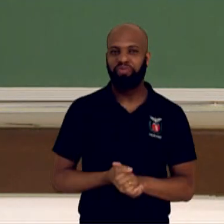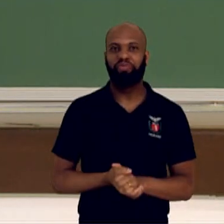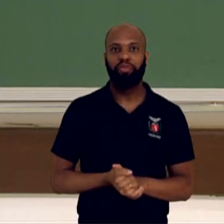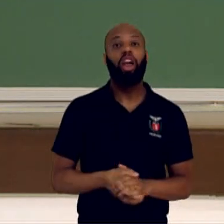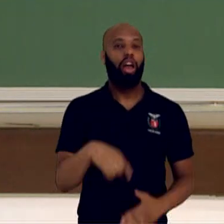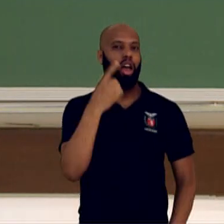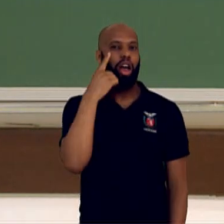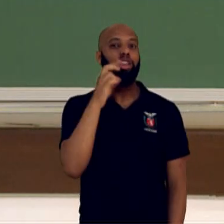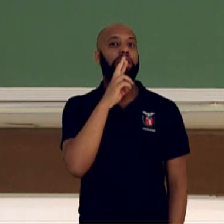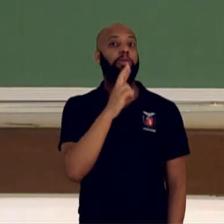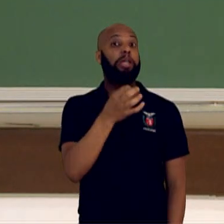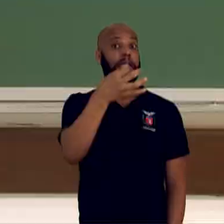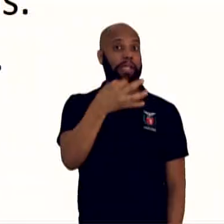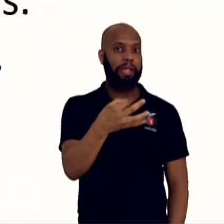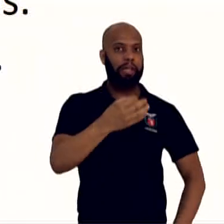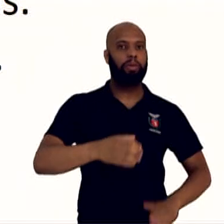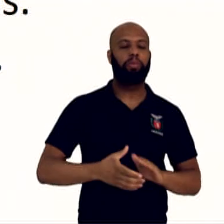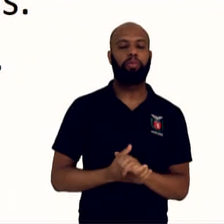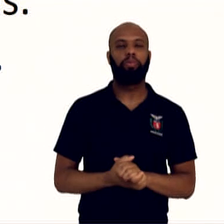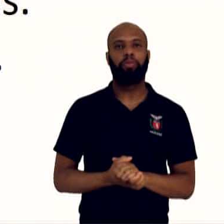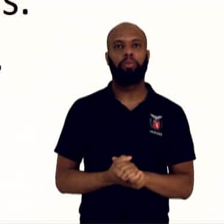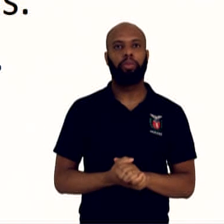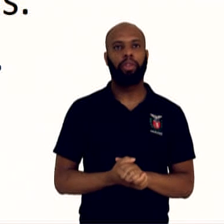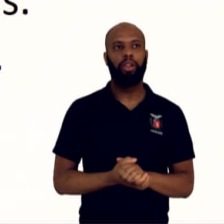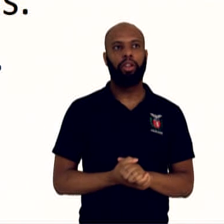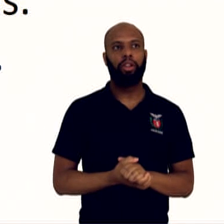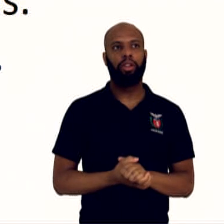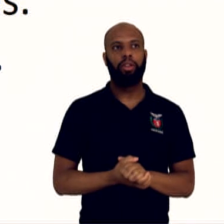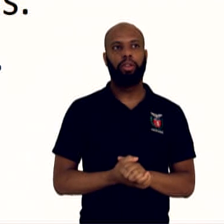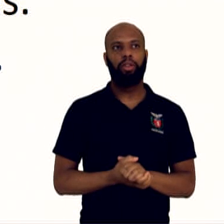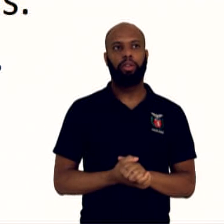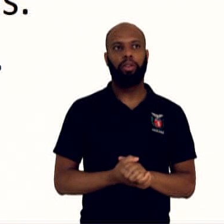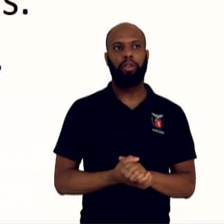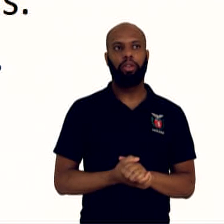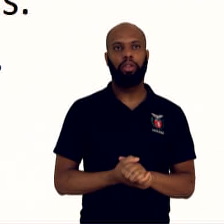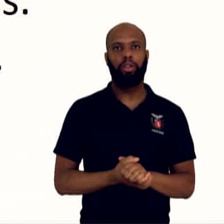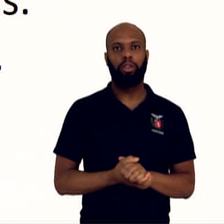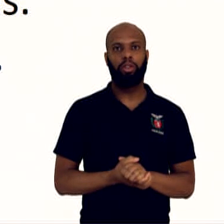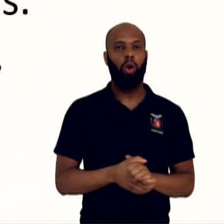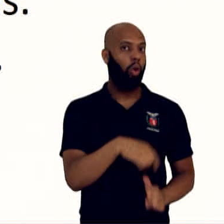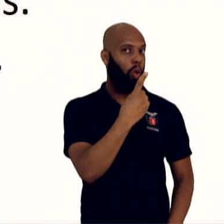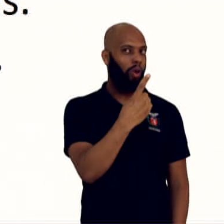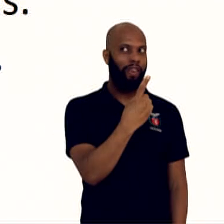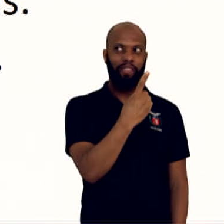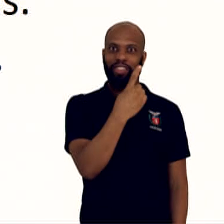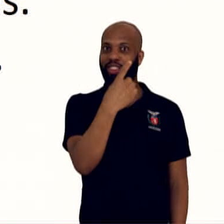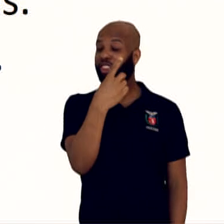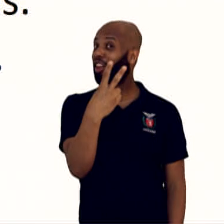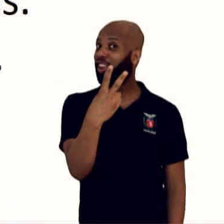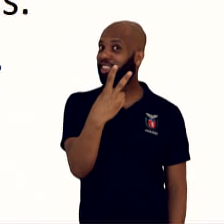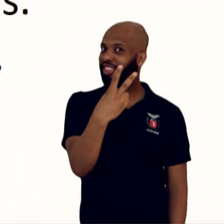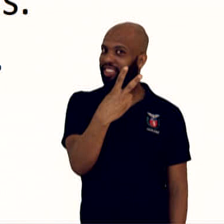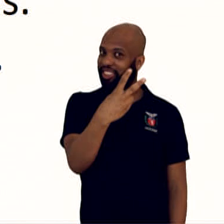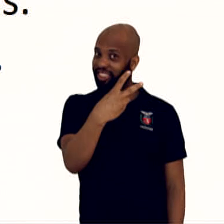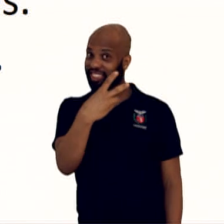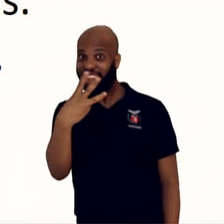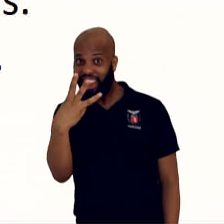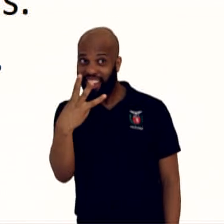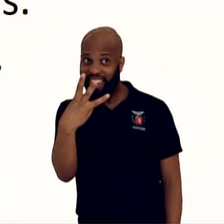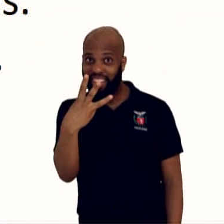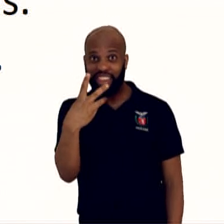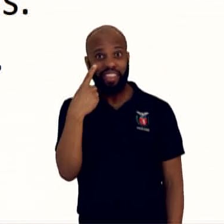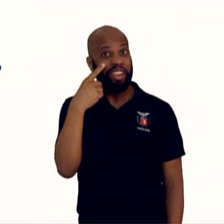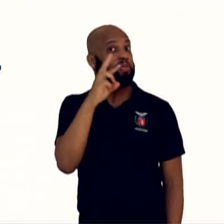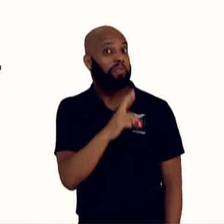Ok. Vamos ver qual é a resposta certa? Olha só. Vamos, dou-lhe uma, Dole 2, dole 3,